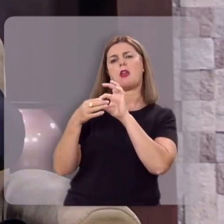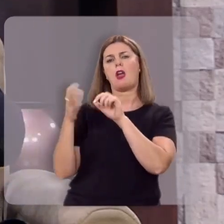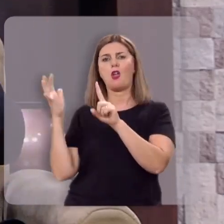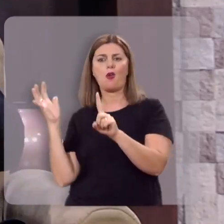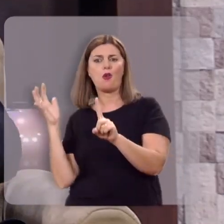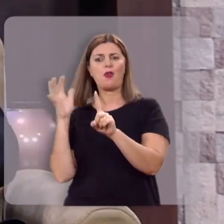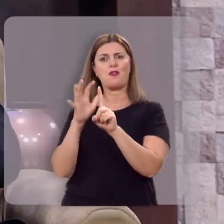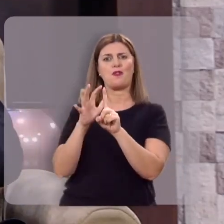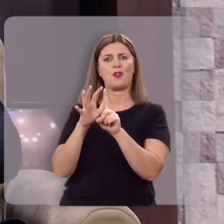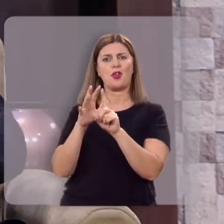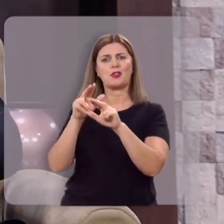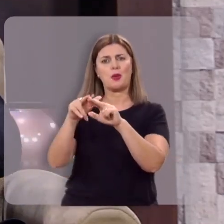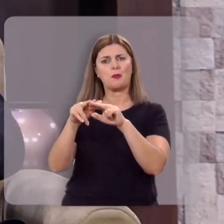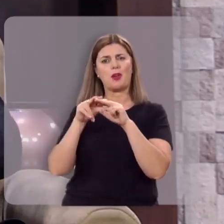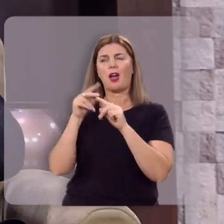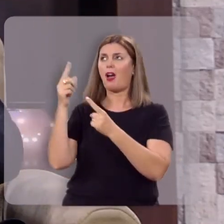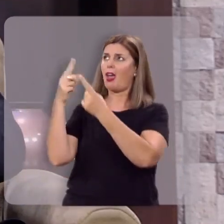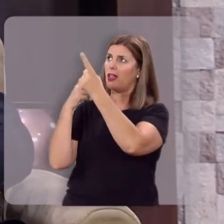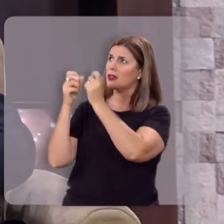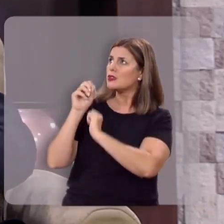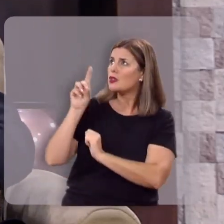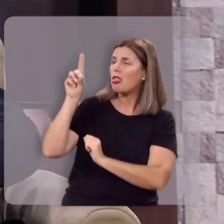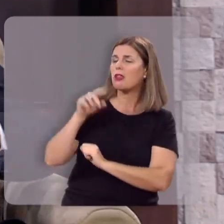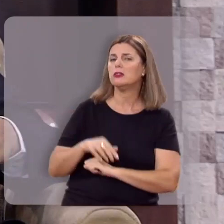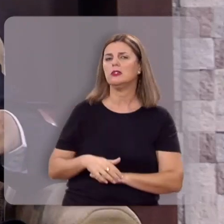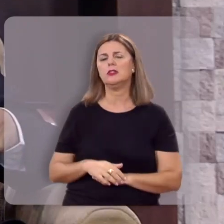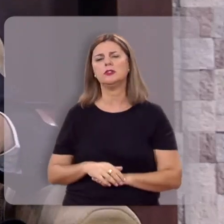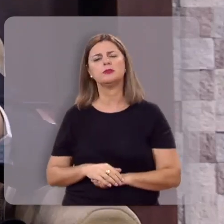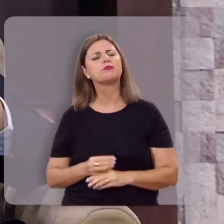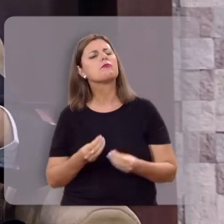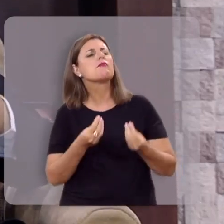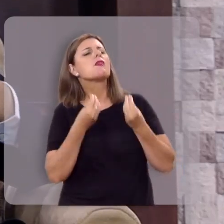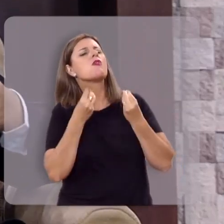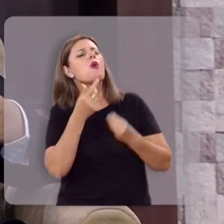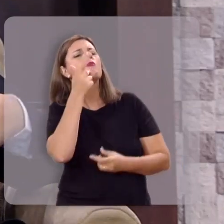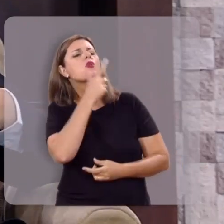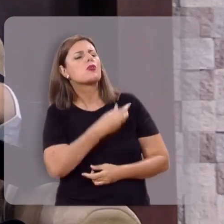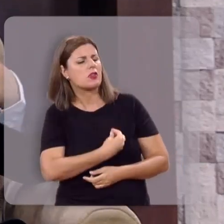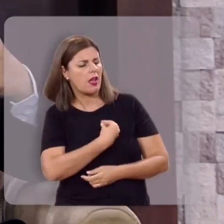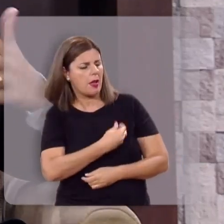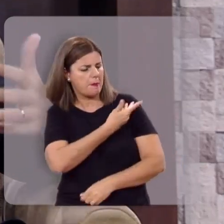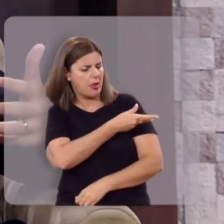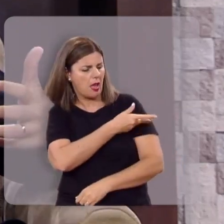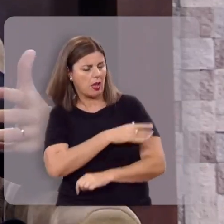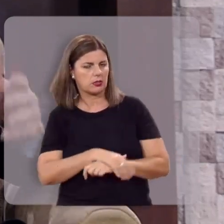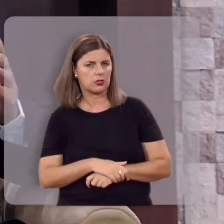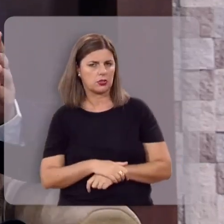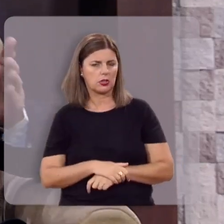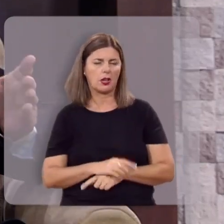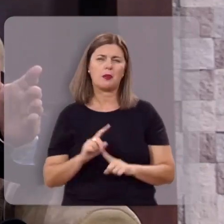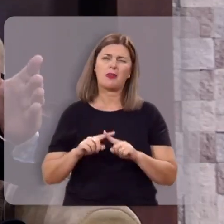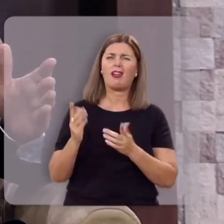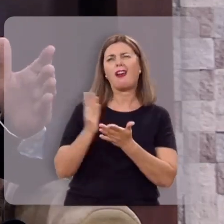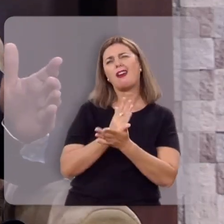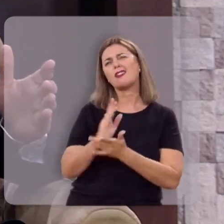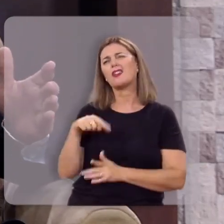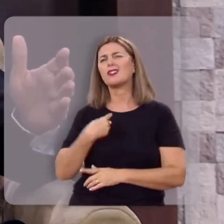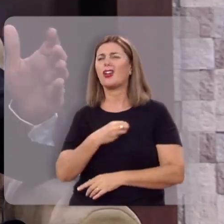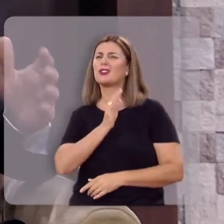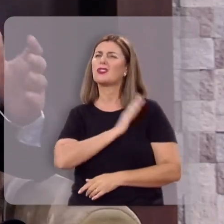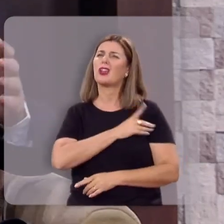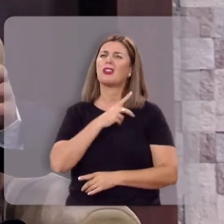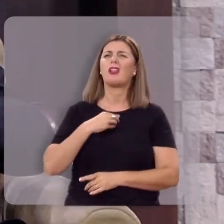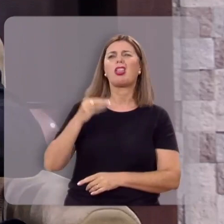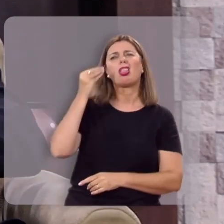altamente influenciada por esse relacionamento. Como viver isso na prática? Porque o nosso coração tem